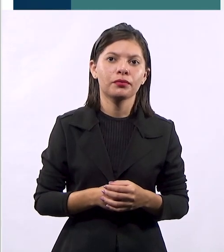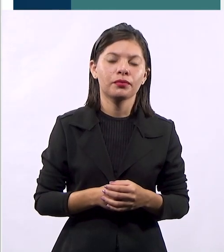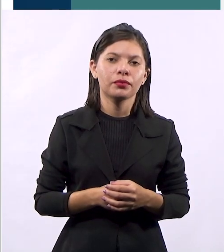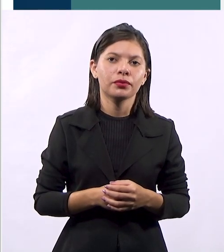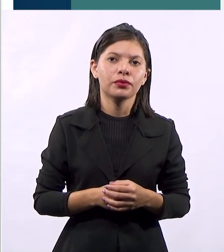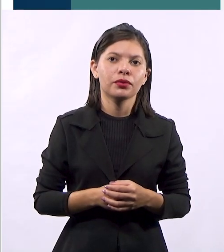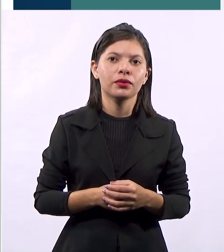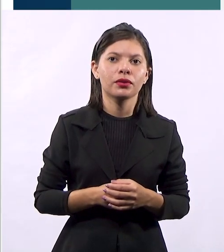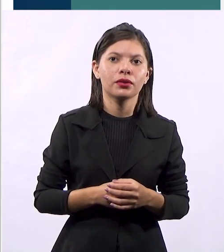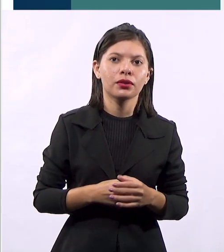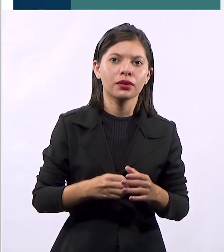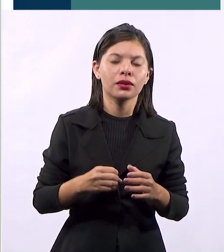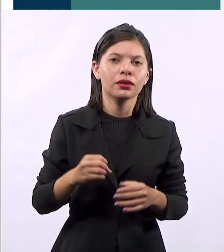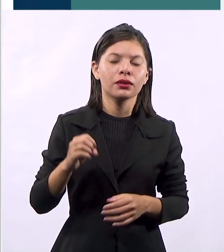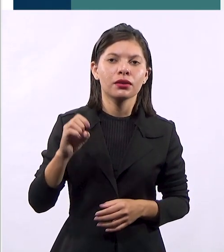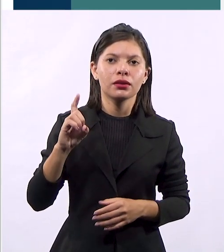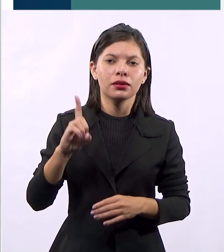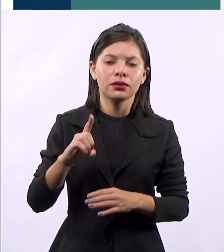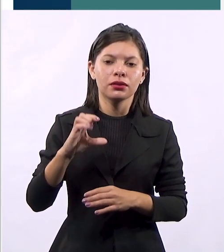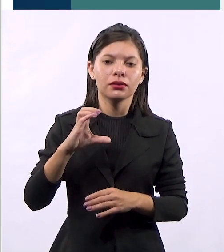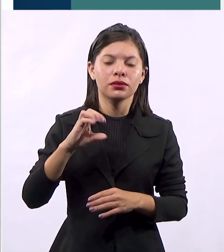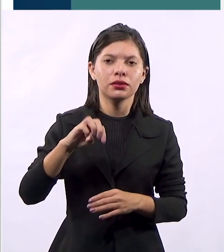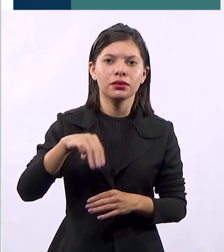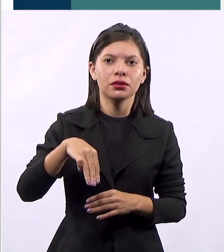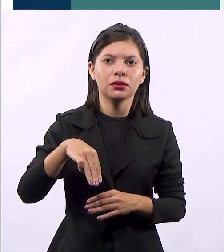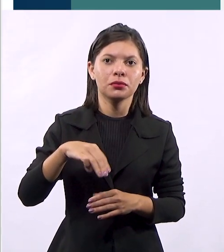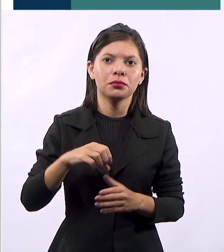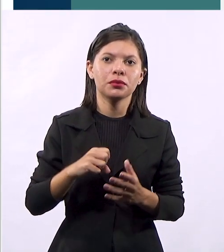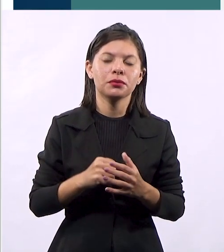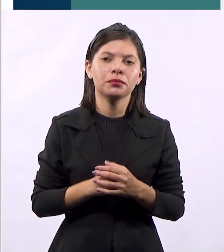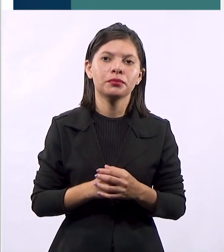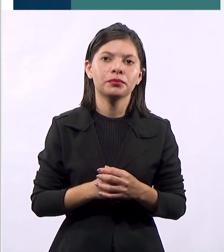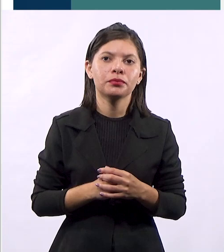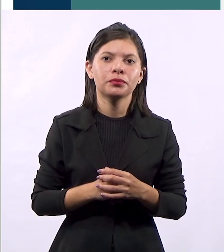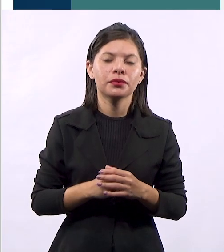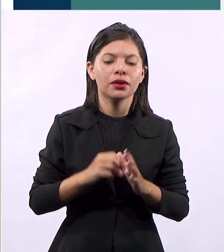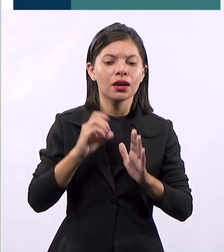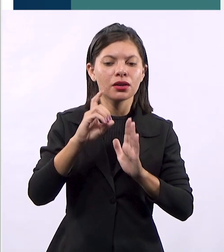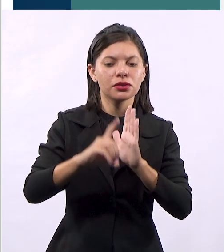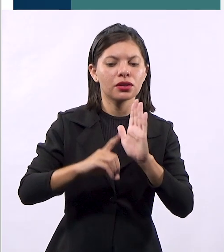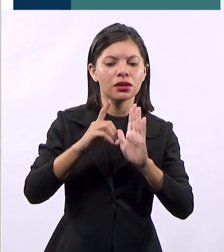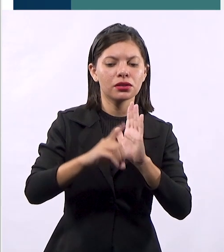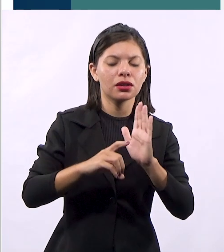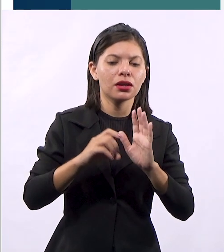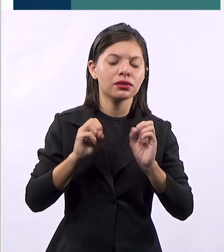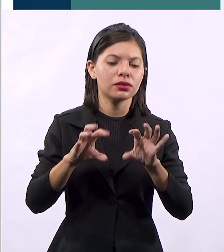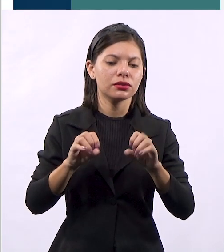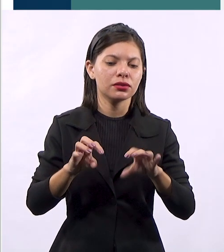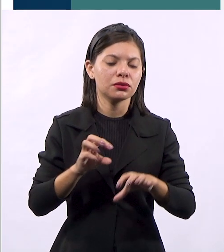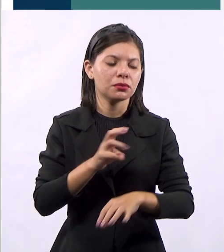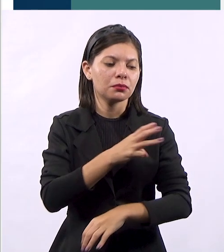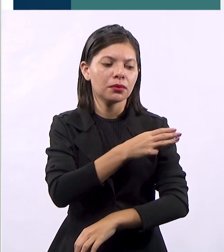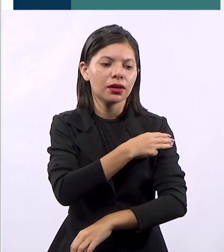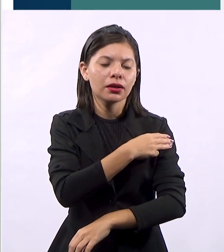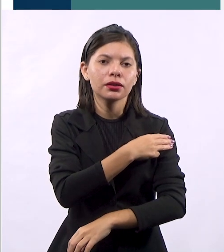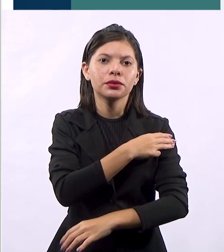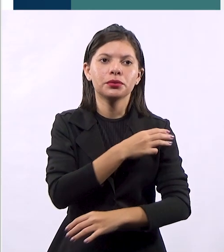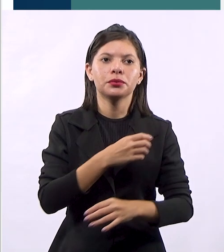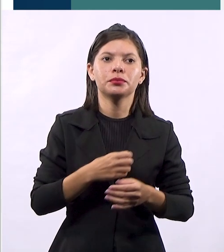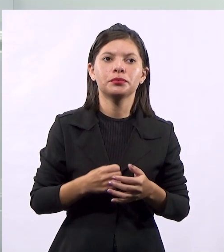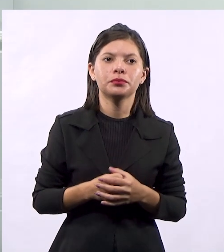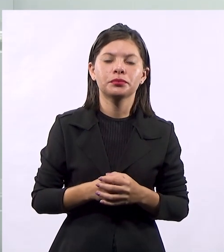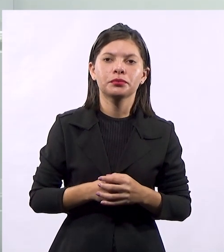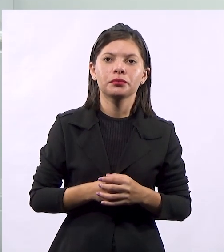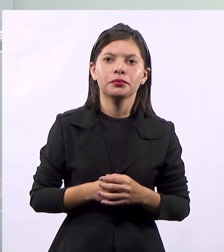as diretrizes. As diretrizes geralmente tematizam a matéria da educação. Então, por exemplo, as diretrizes curriculares